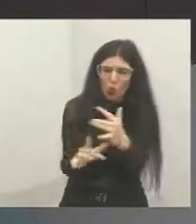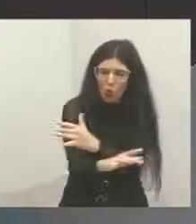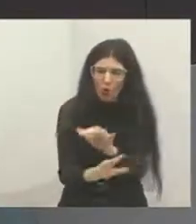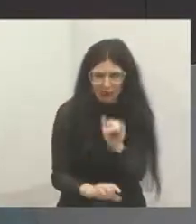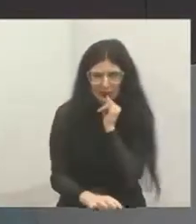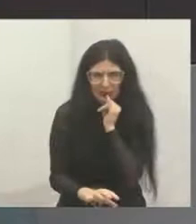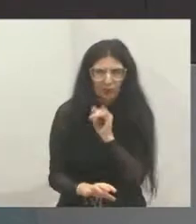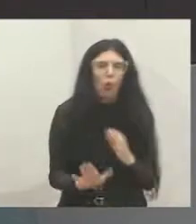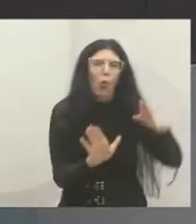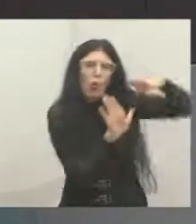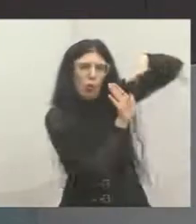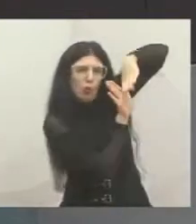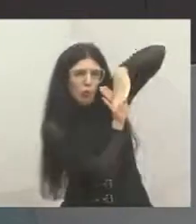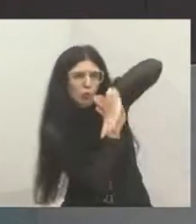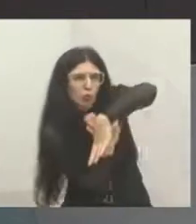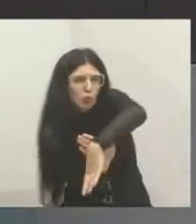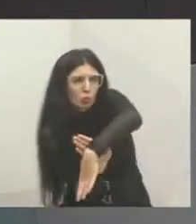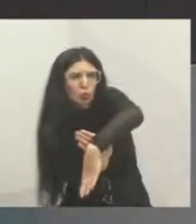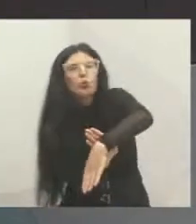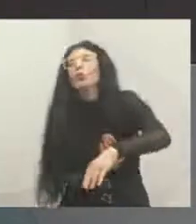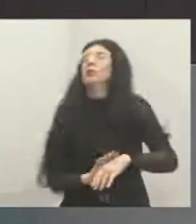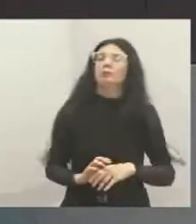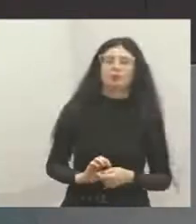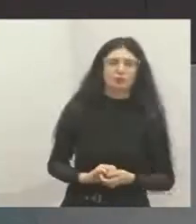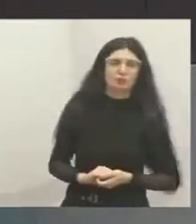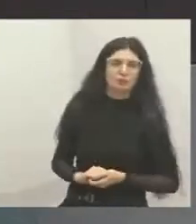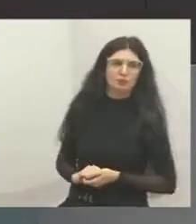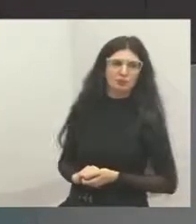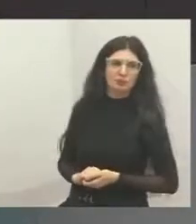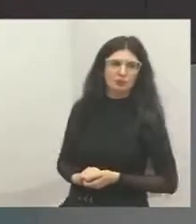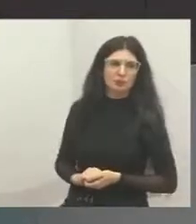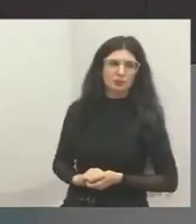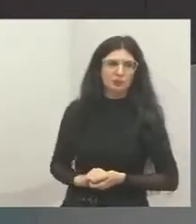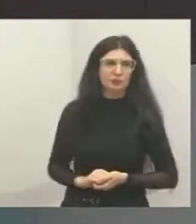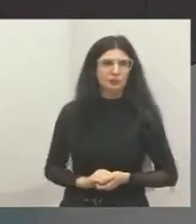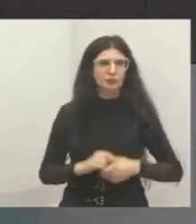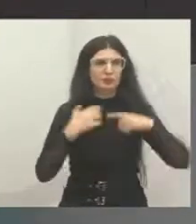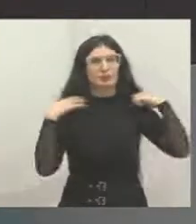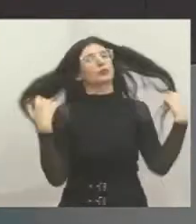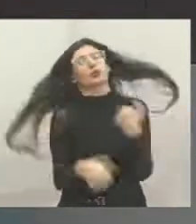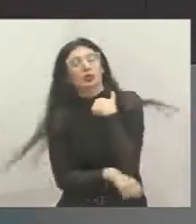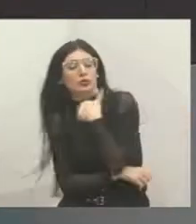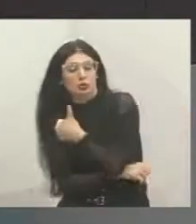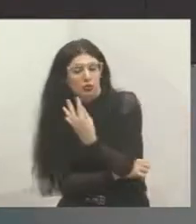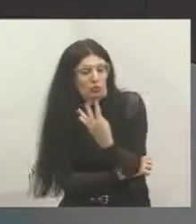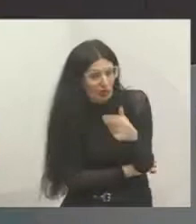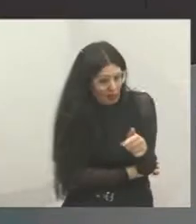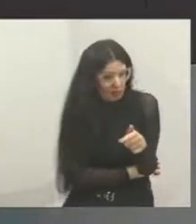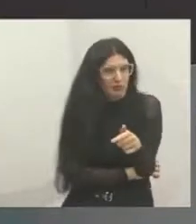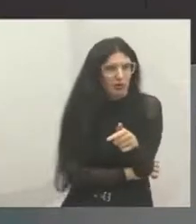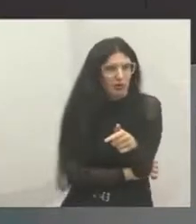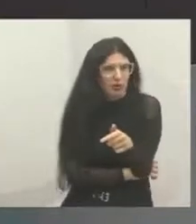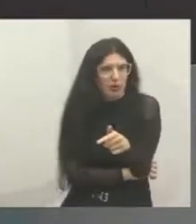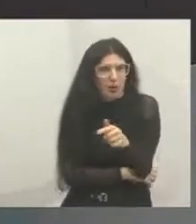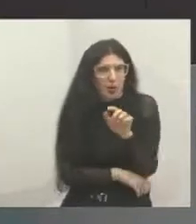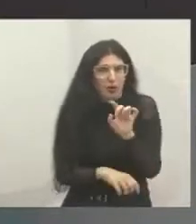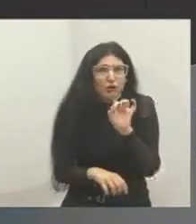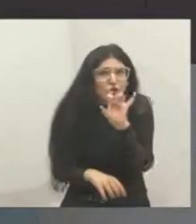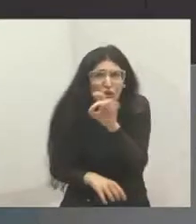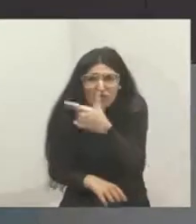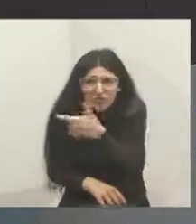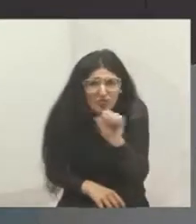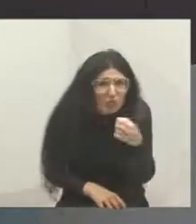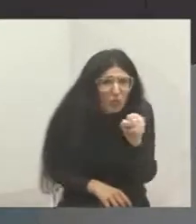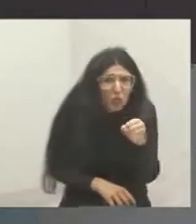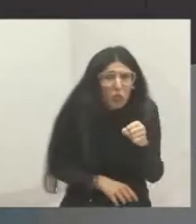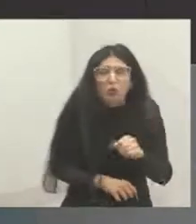teve uma queda na infraestrutura, no urbanismo e infraestrutura, que a gente tinha uma menção de 147, e nesse quadrimestre a gente só teve 28,